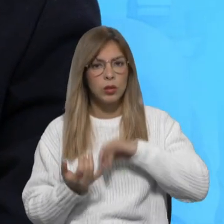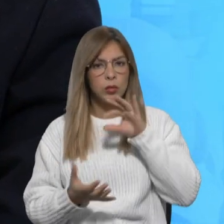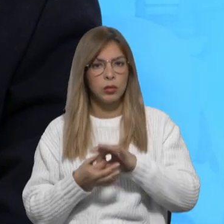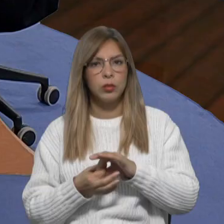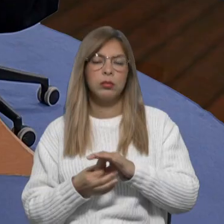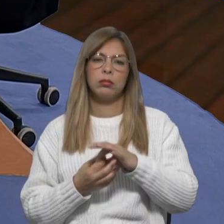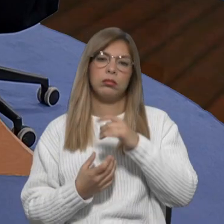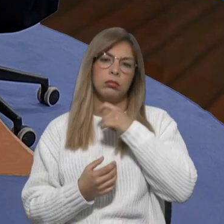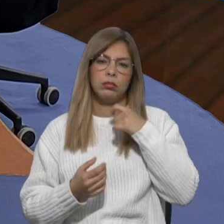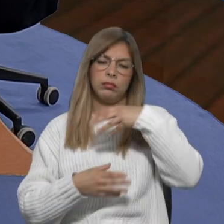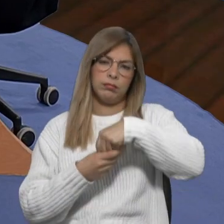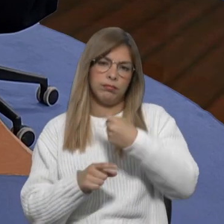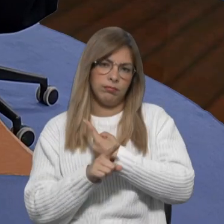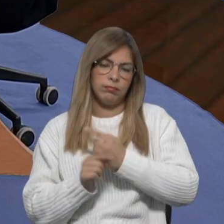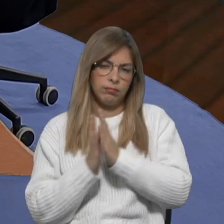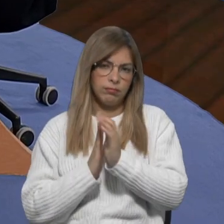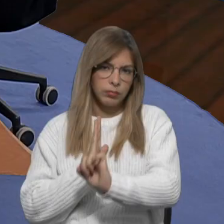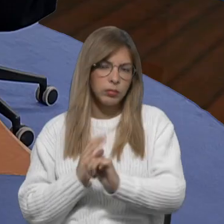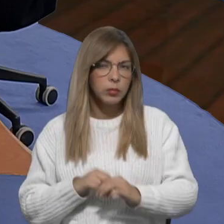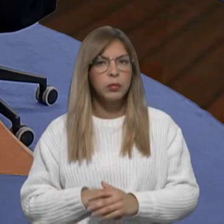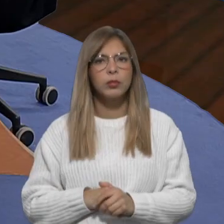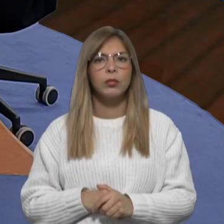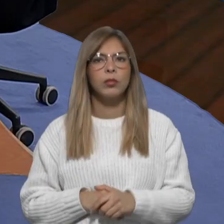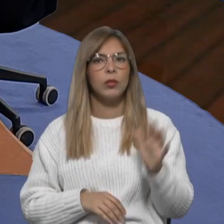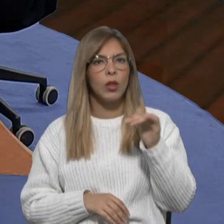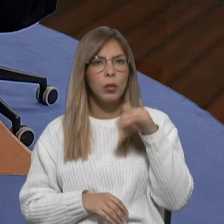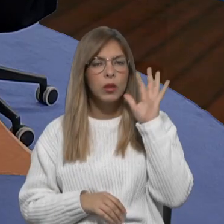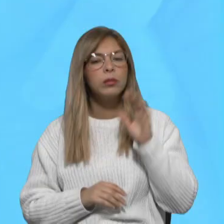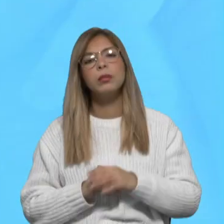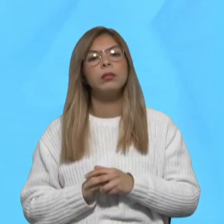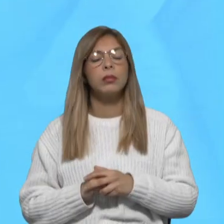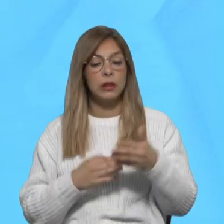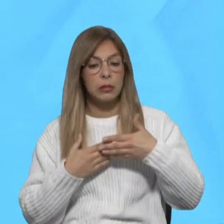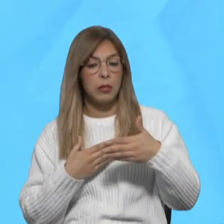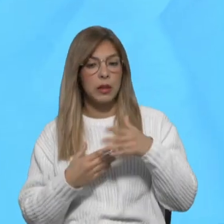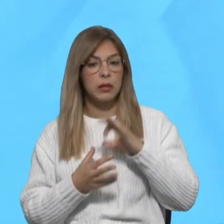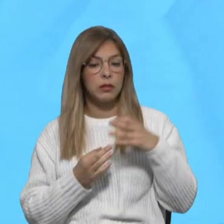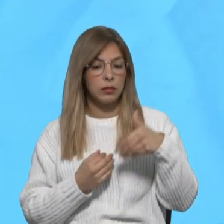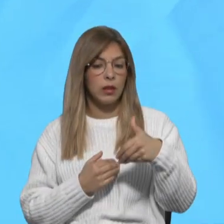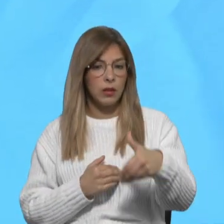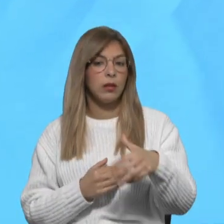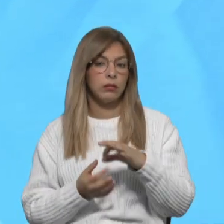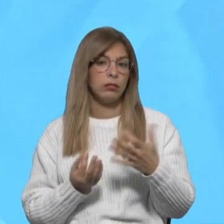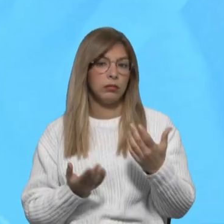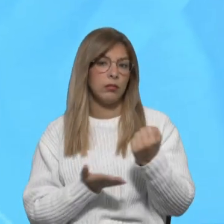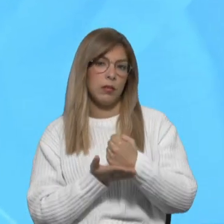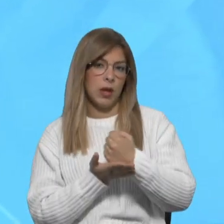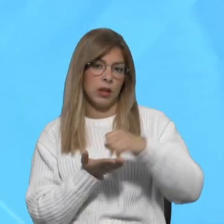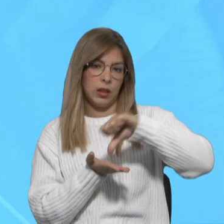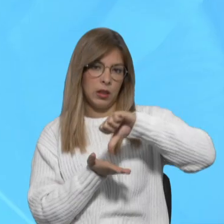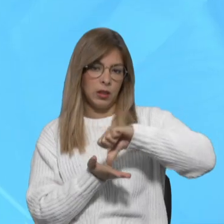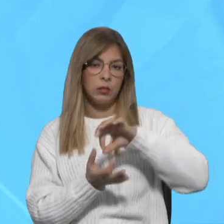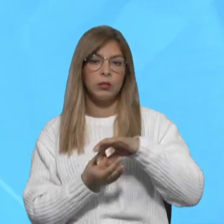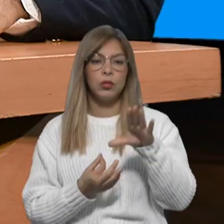dos Leigos. Muito boa tarde. Boa tarde. Obrigado por estarem neste programa, na semana que acontece esta Praça Central. E João Cordovil